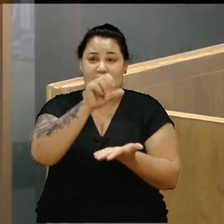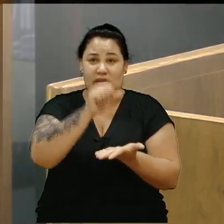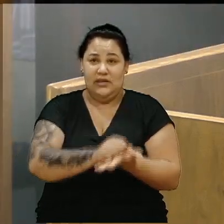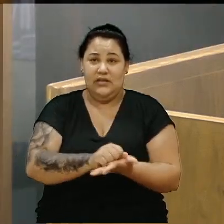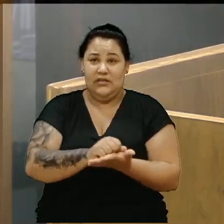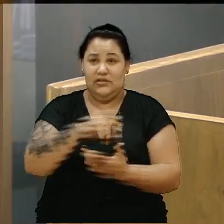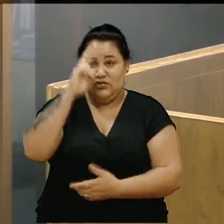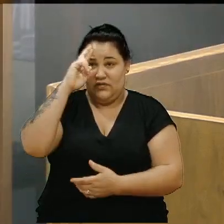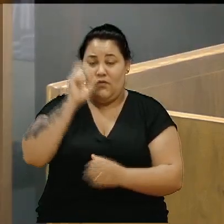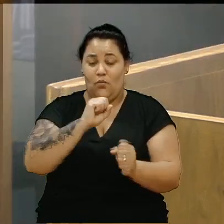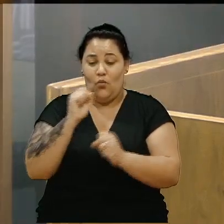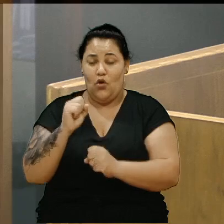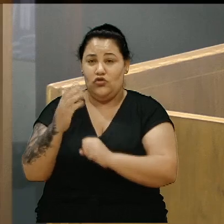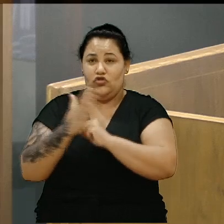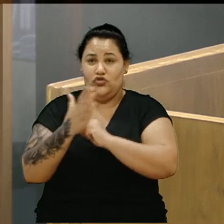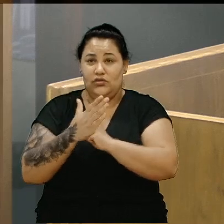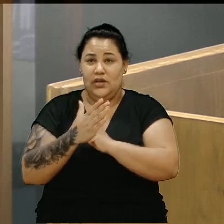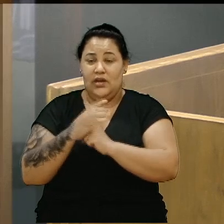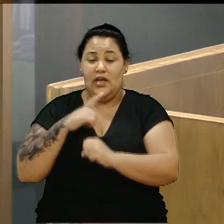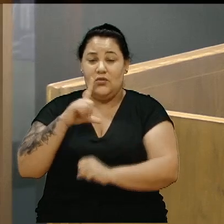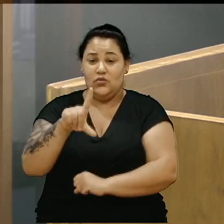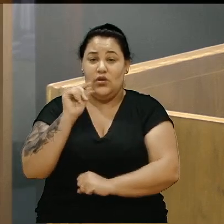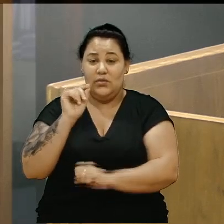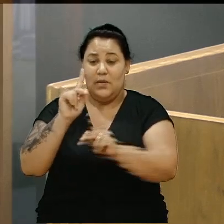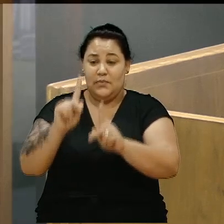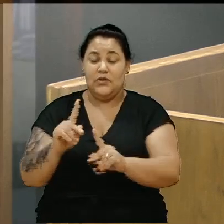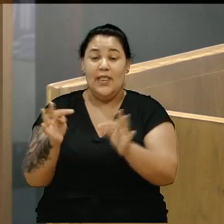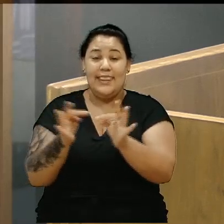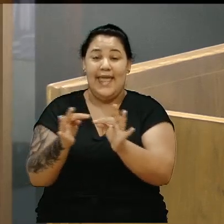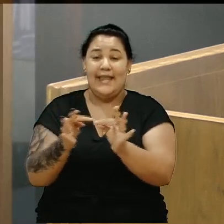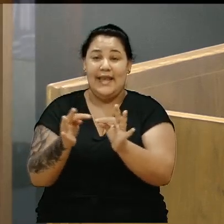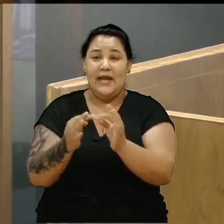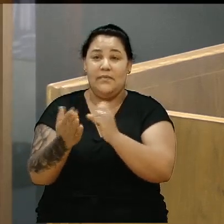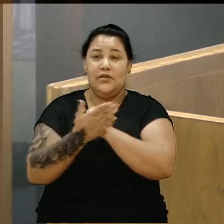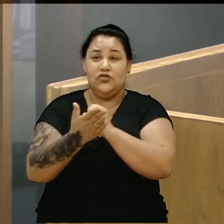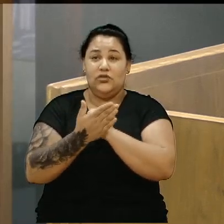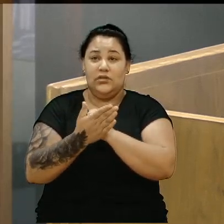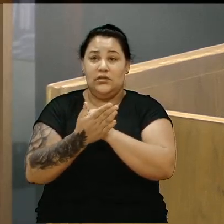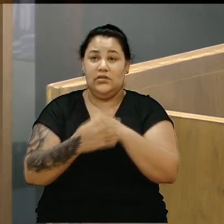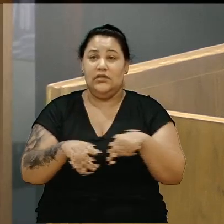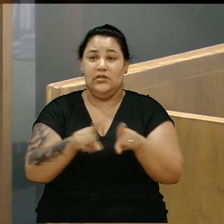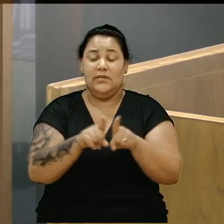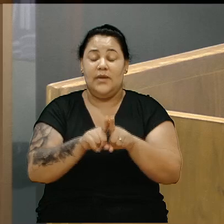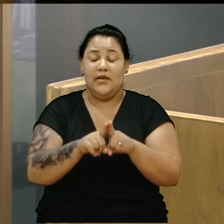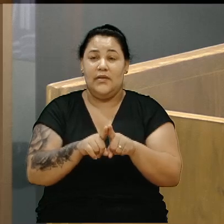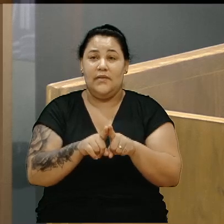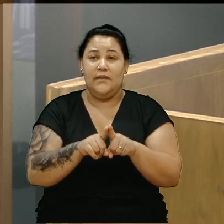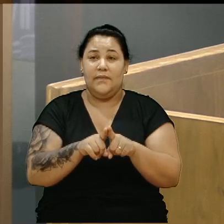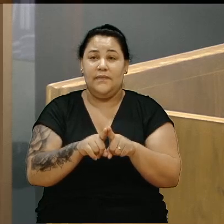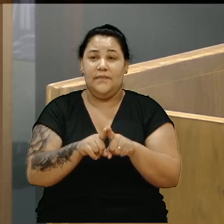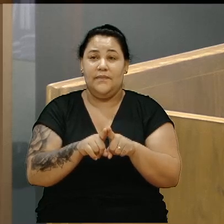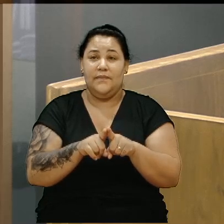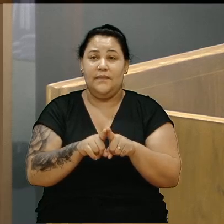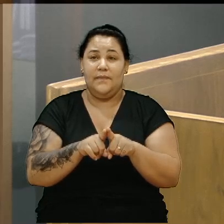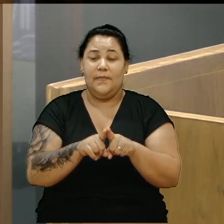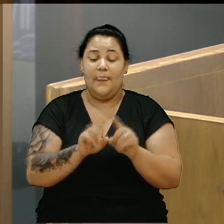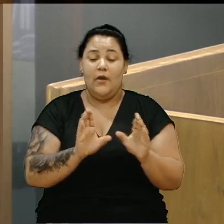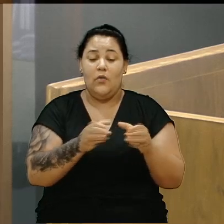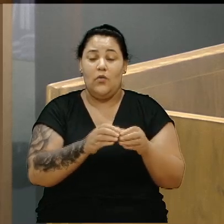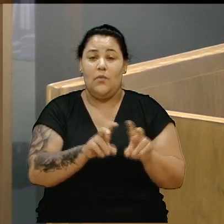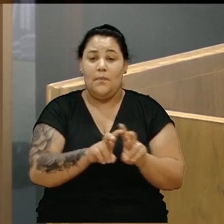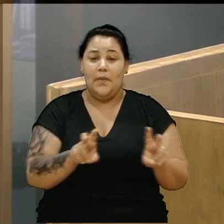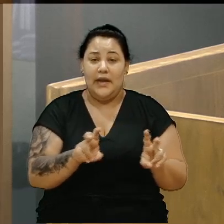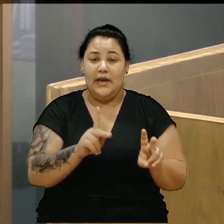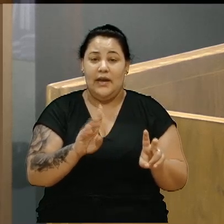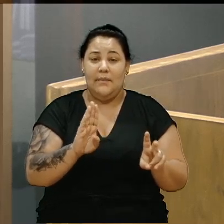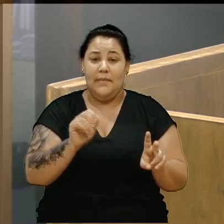ajudar bastante. Escolhi uma pessoa técnica para nos auxiliar e também dizer o porquê do sim, o porquê do não. E na bancada, nós